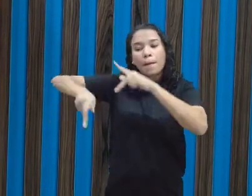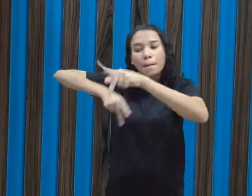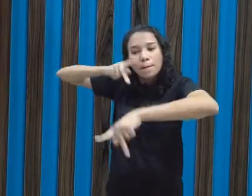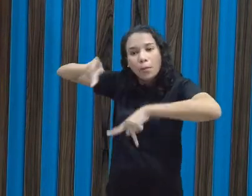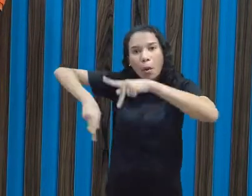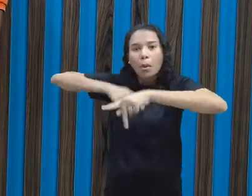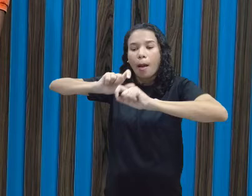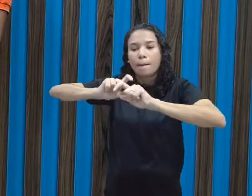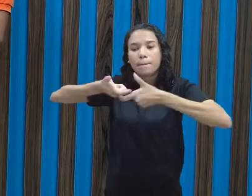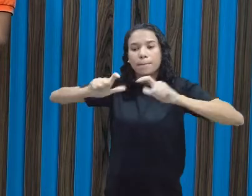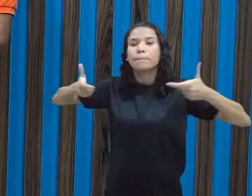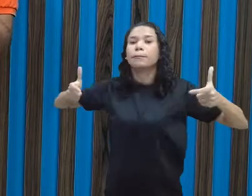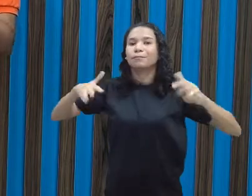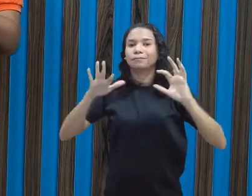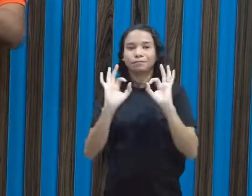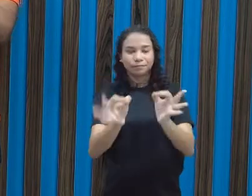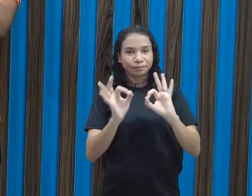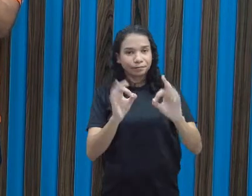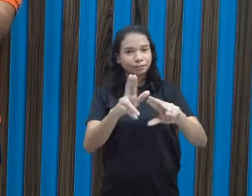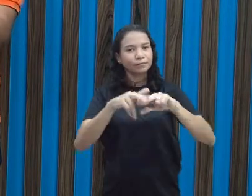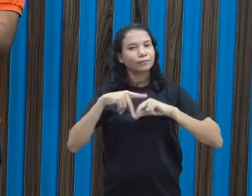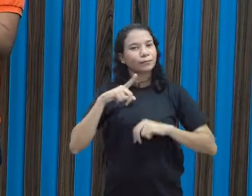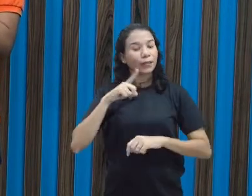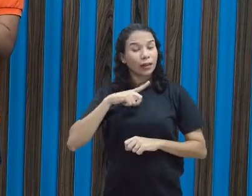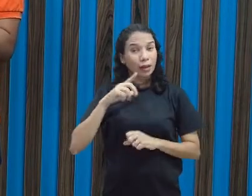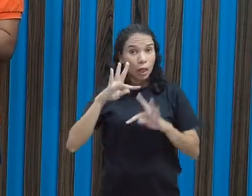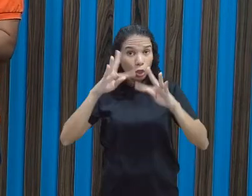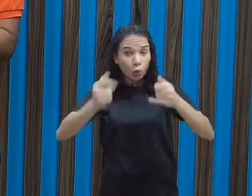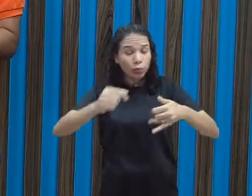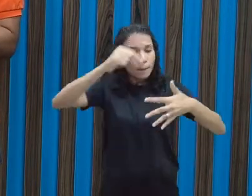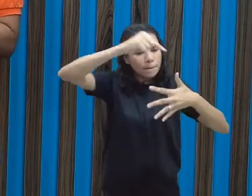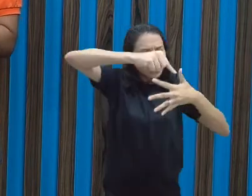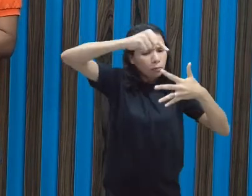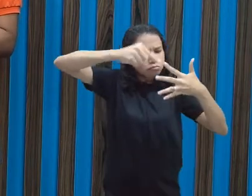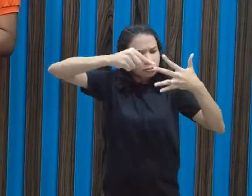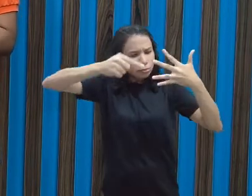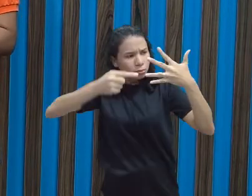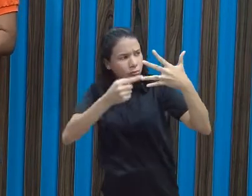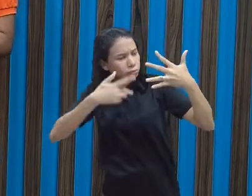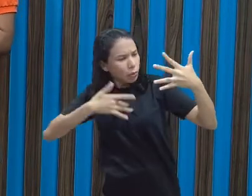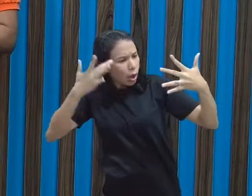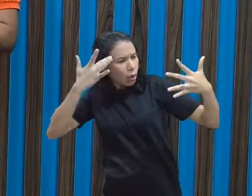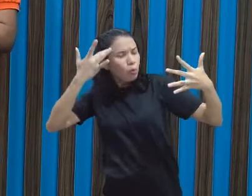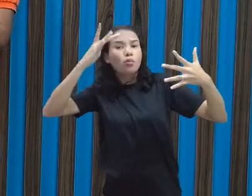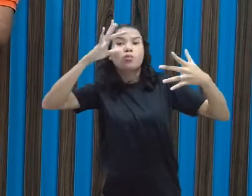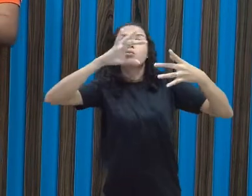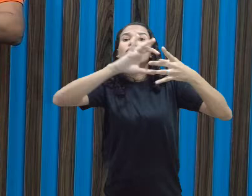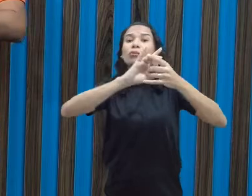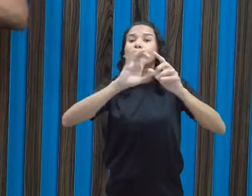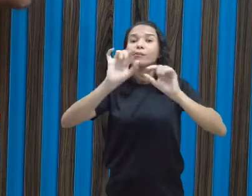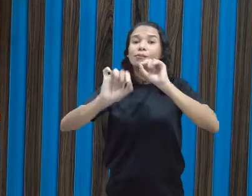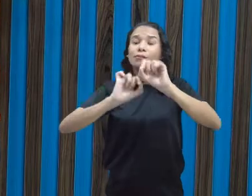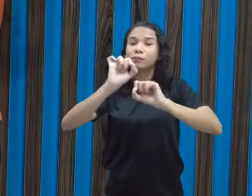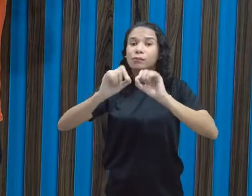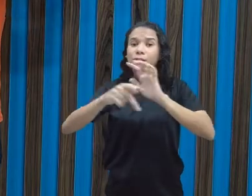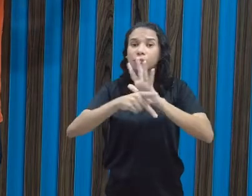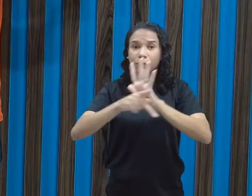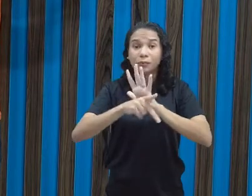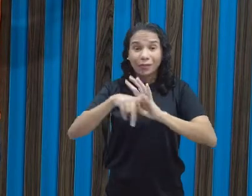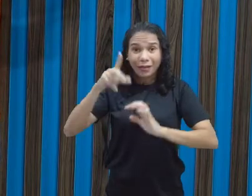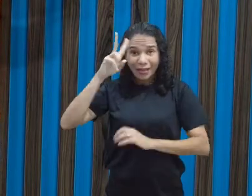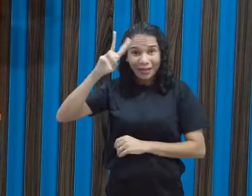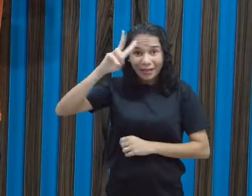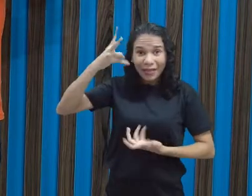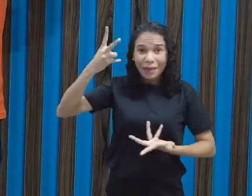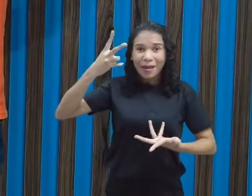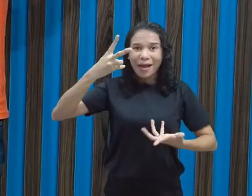população aumente. Tá bem? Então, veja, todos esses fatores, eles estão relacionados, né, à geopolítica.